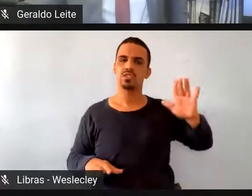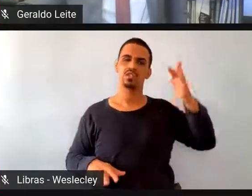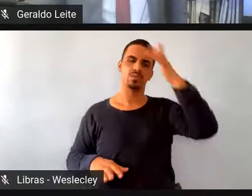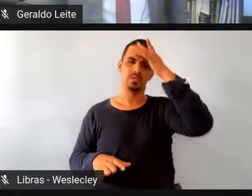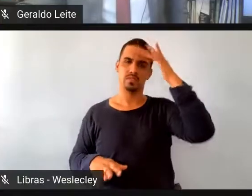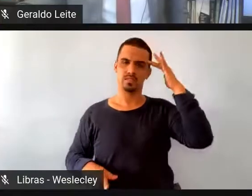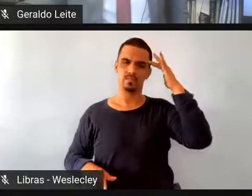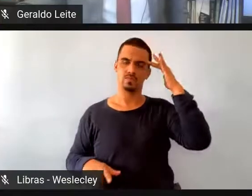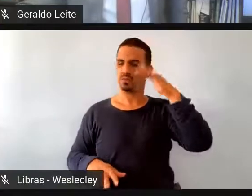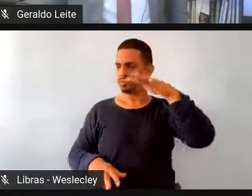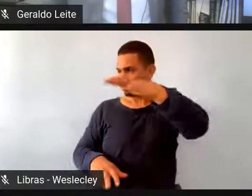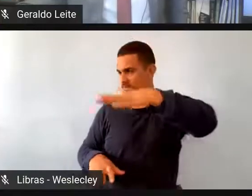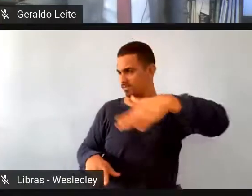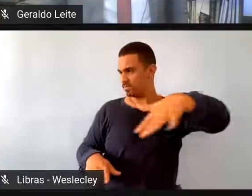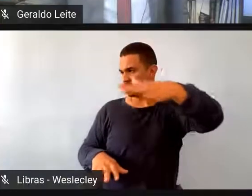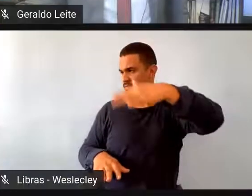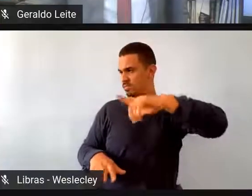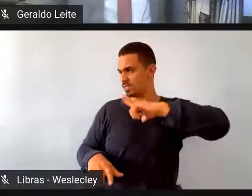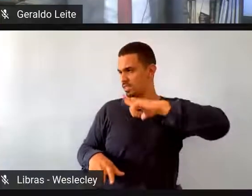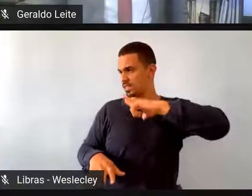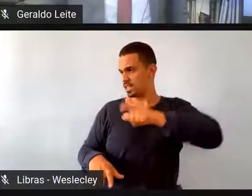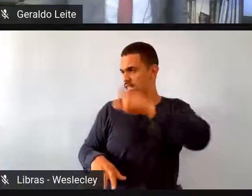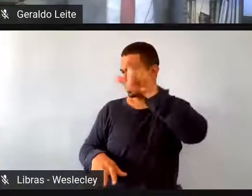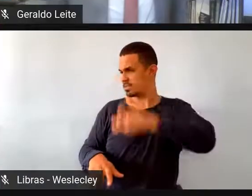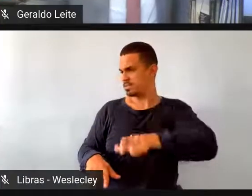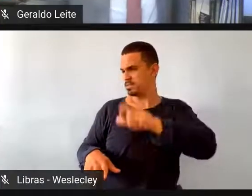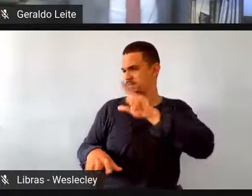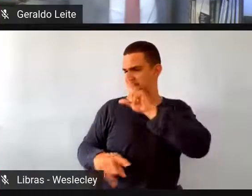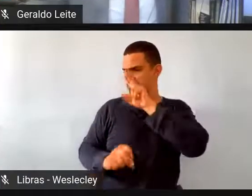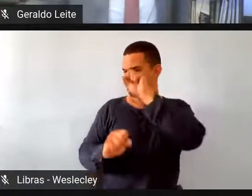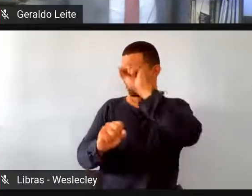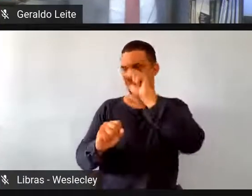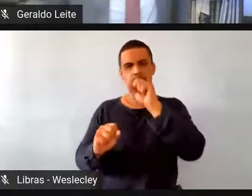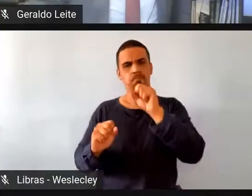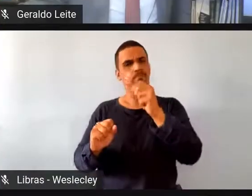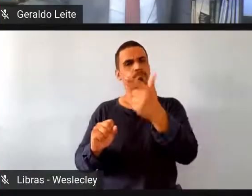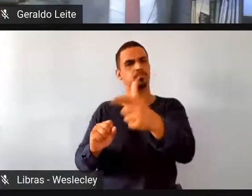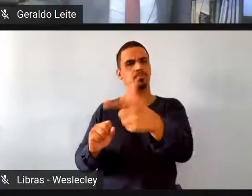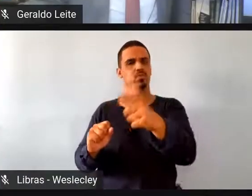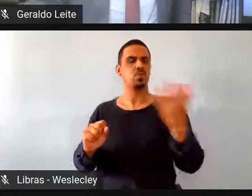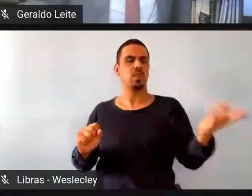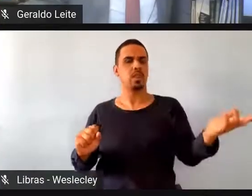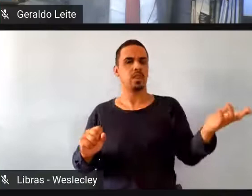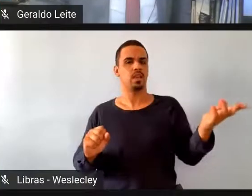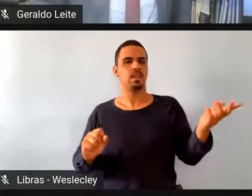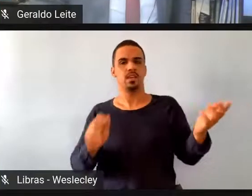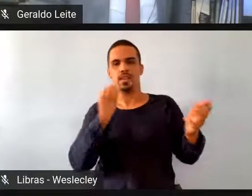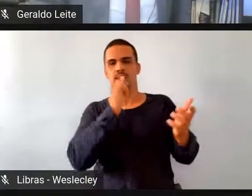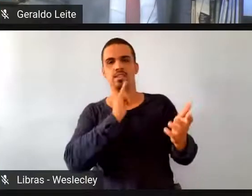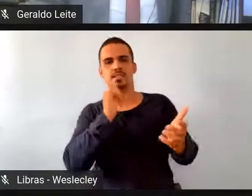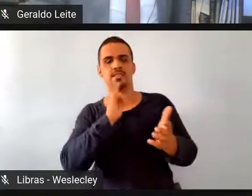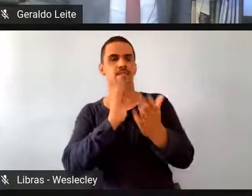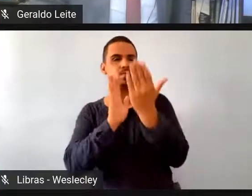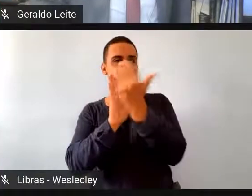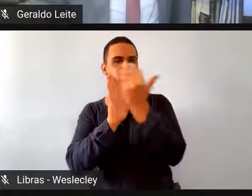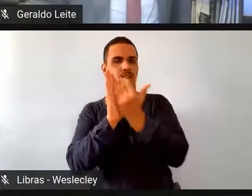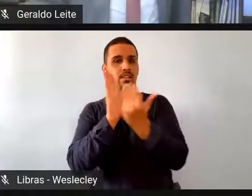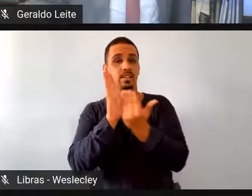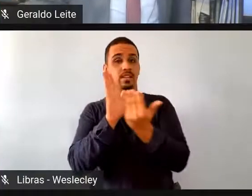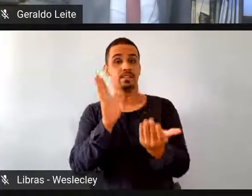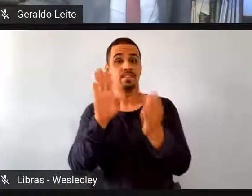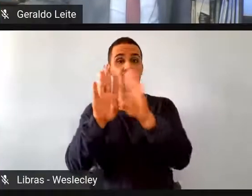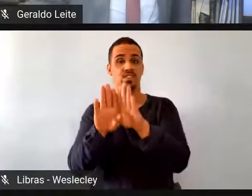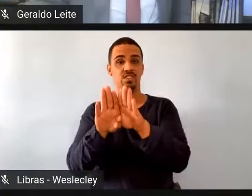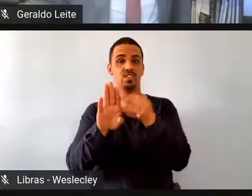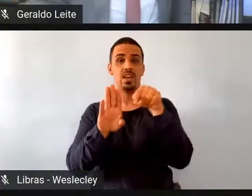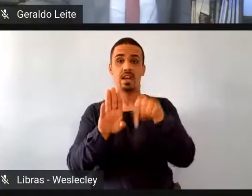um vasto repertório de coisas que não são nada drástico, né? Ok, fechar a lista no caso do Brasil seria drástico, né? Mas o